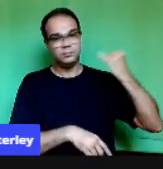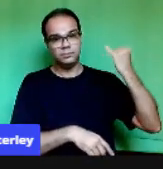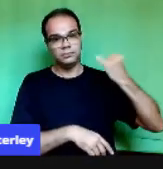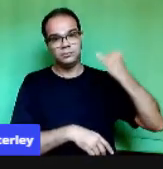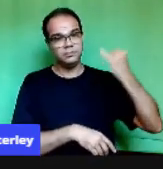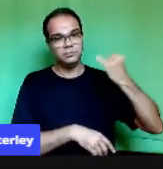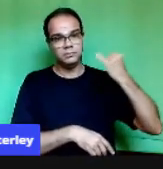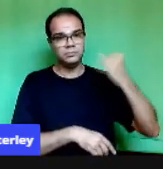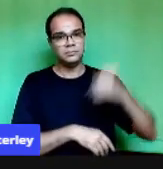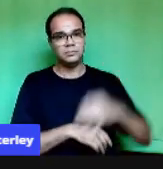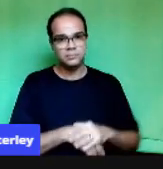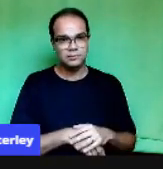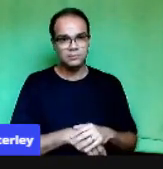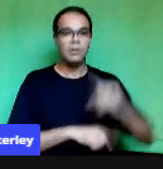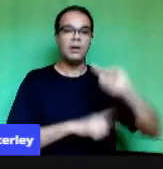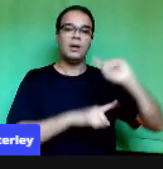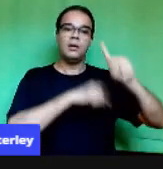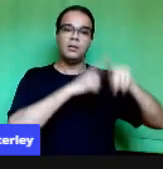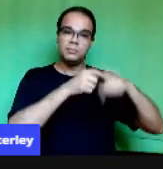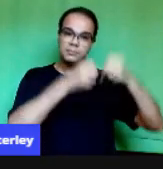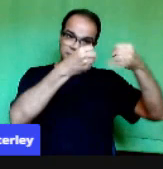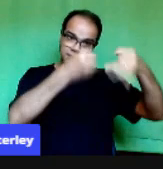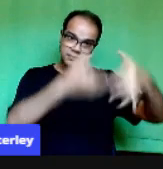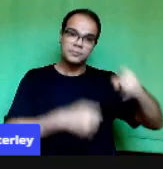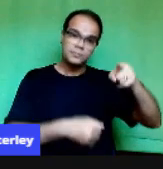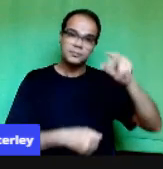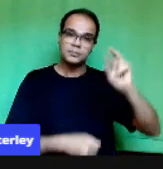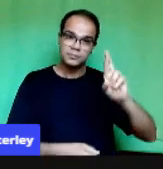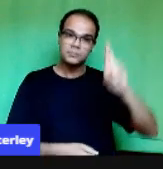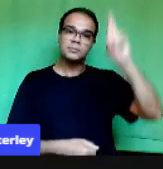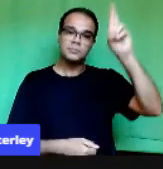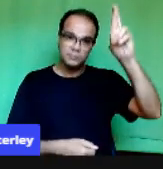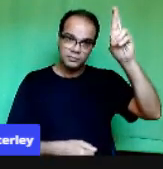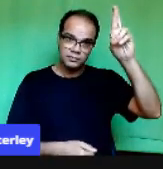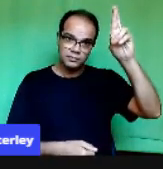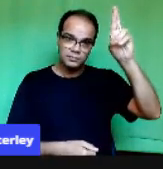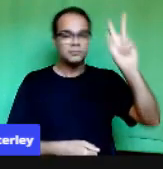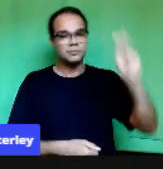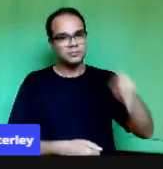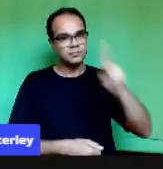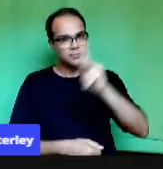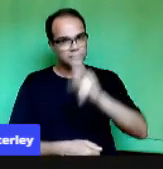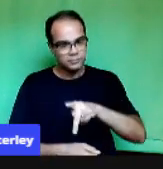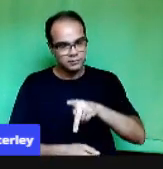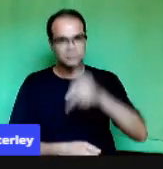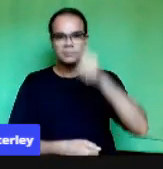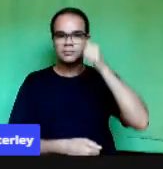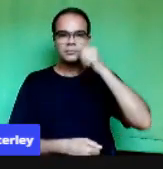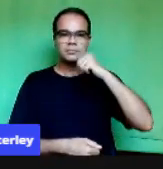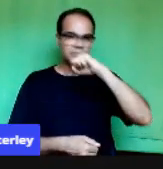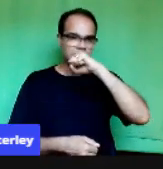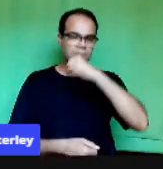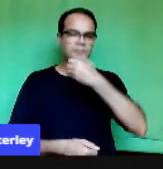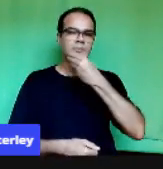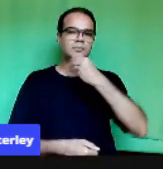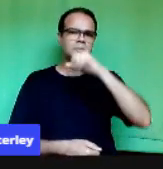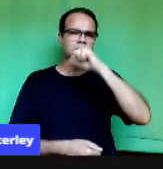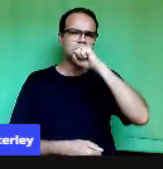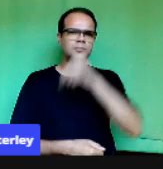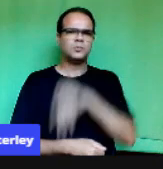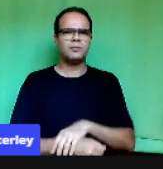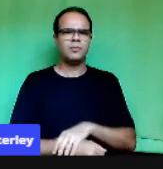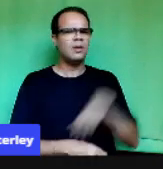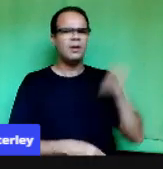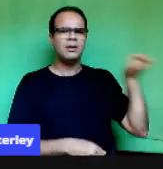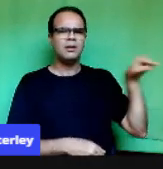você, diretor, com você, coordenador, professor, estudante e também pais. Perceba, qual é a função social